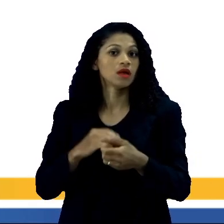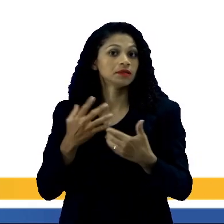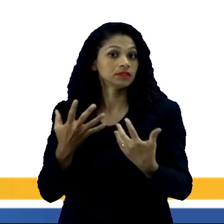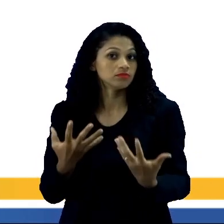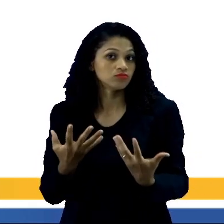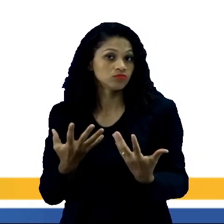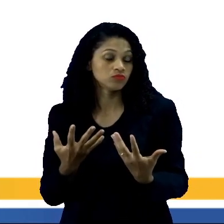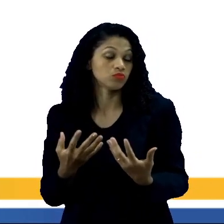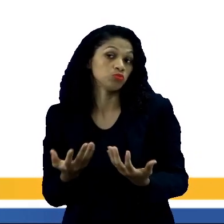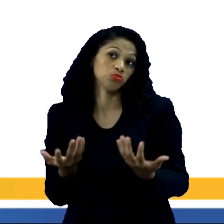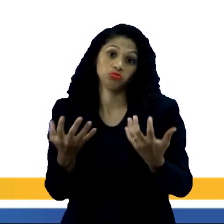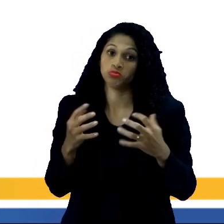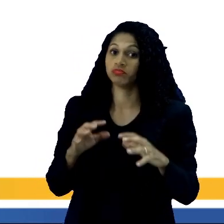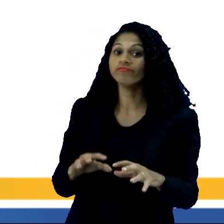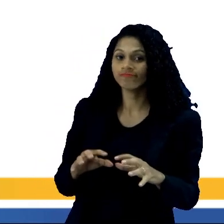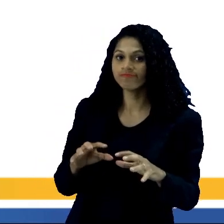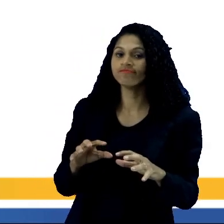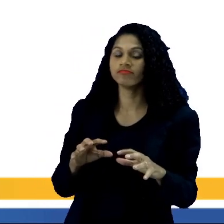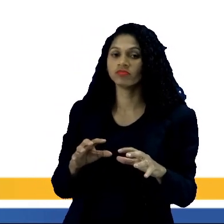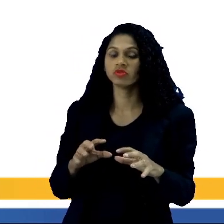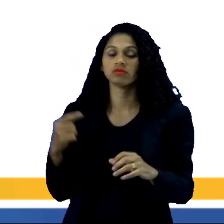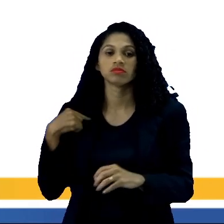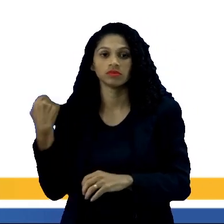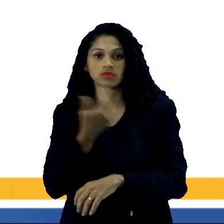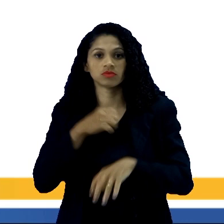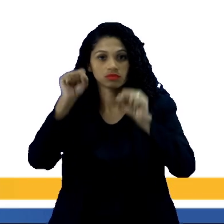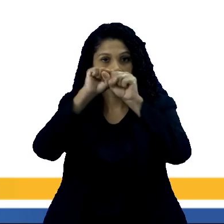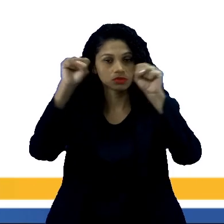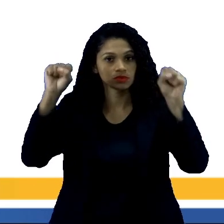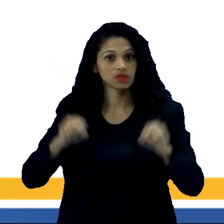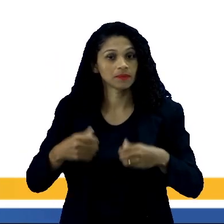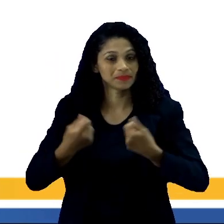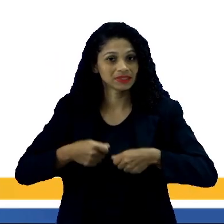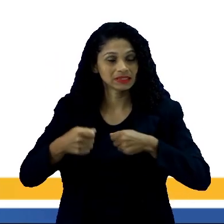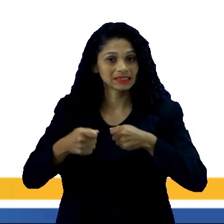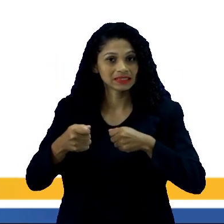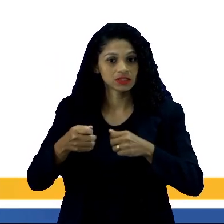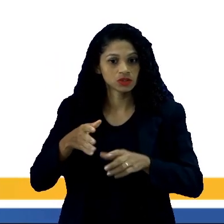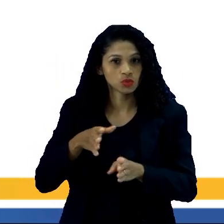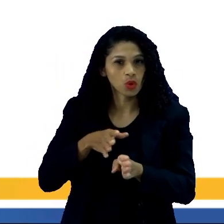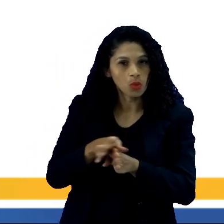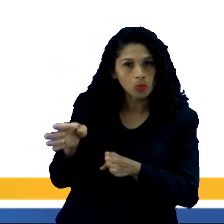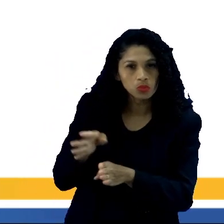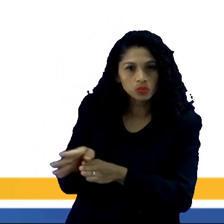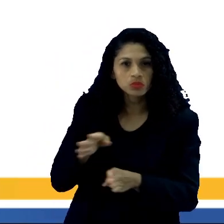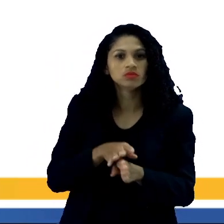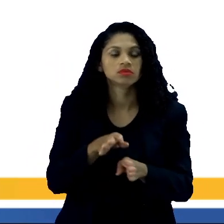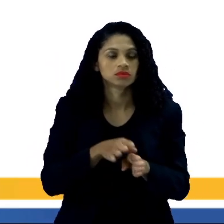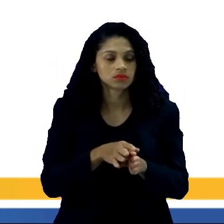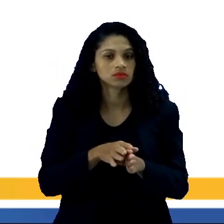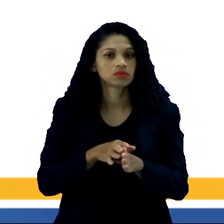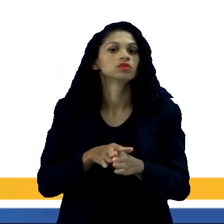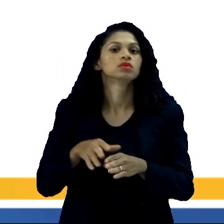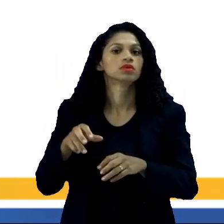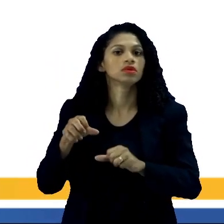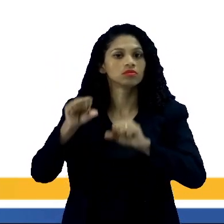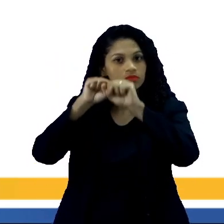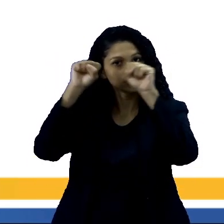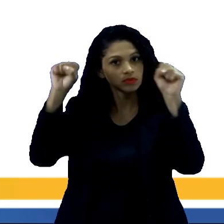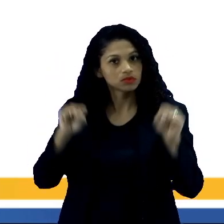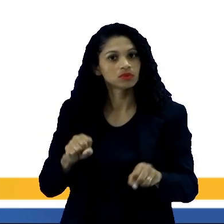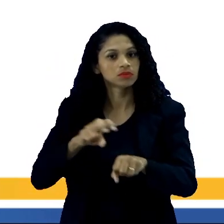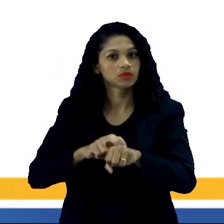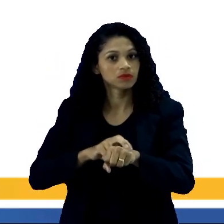não, todos os sistemas vão depender um pouquinho de algum comando, de alguma ação que o sistema nervoso vai desencadear. E